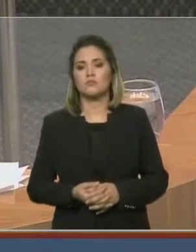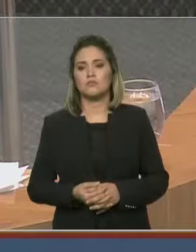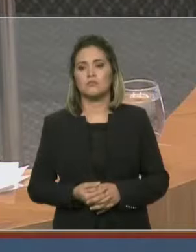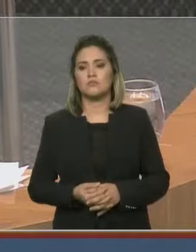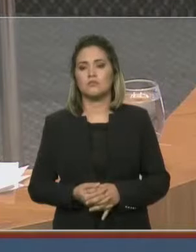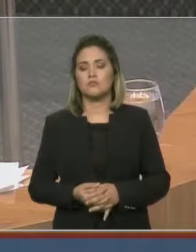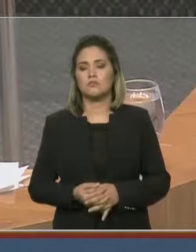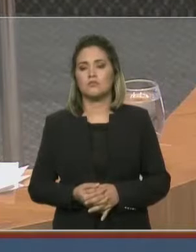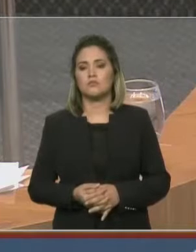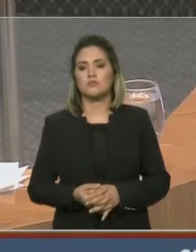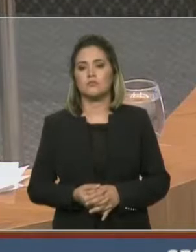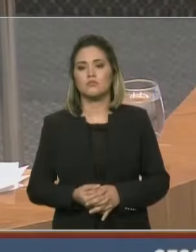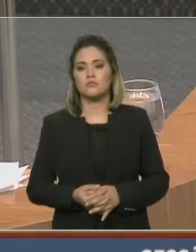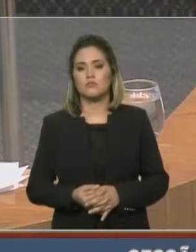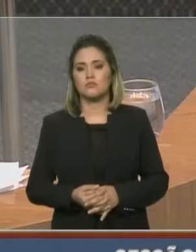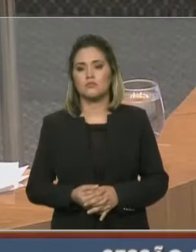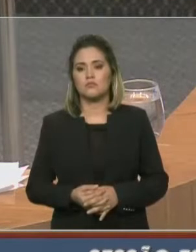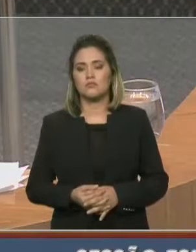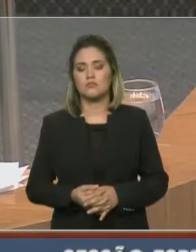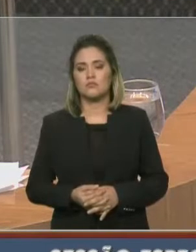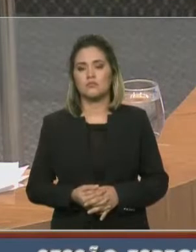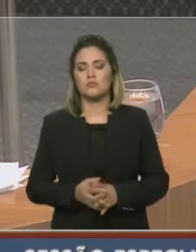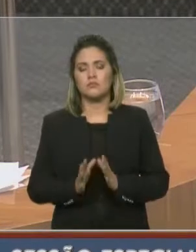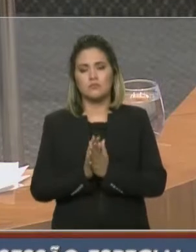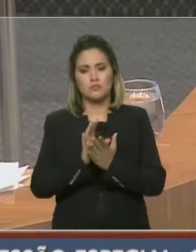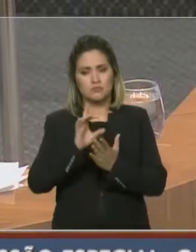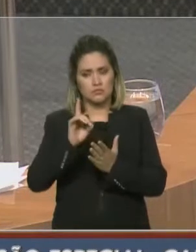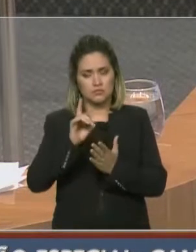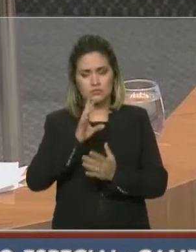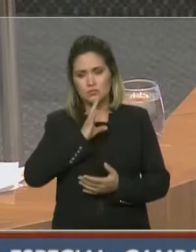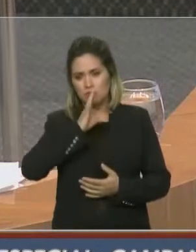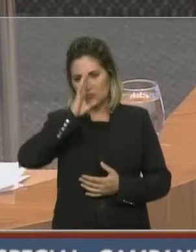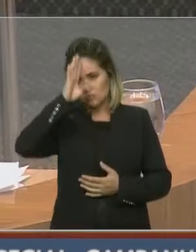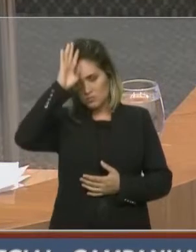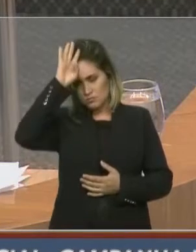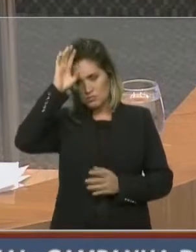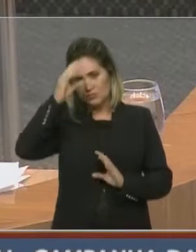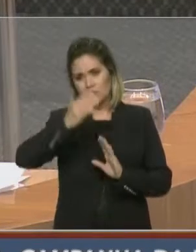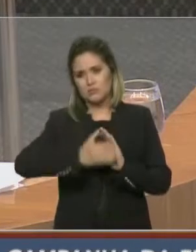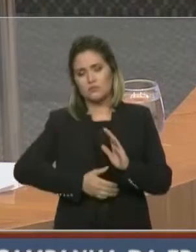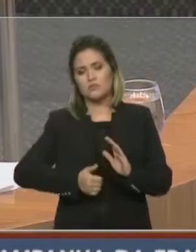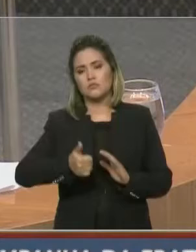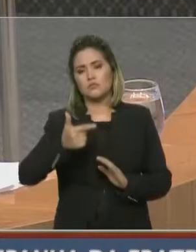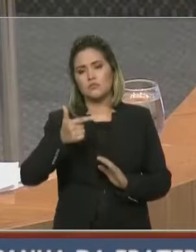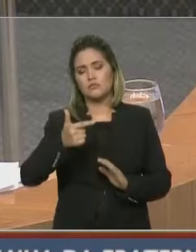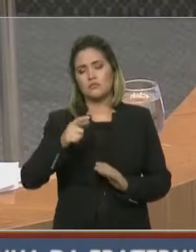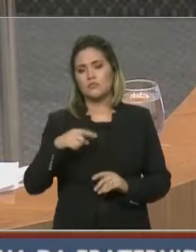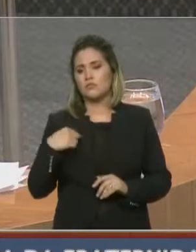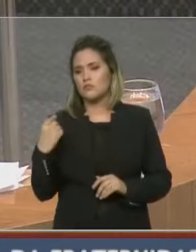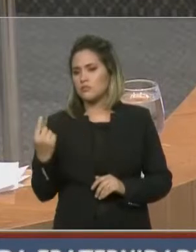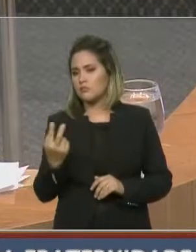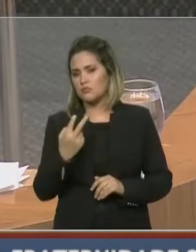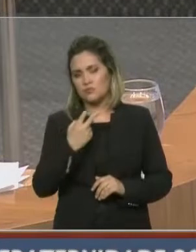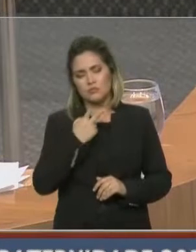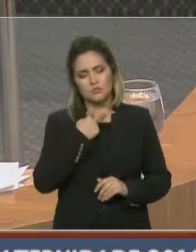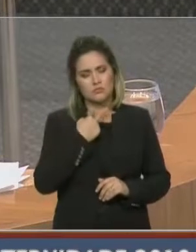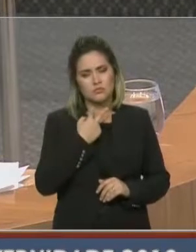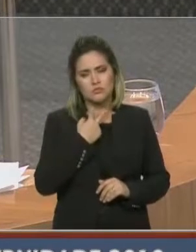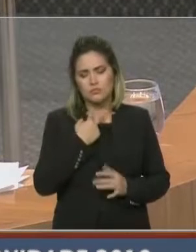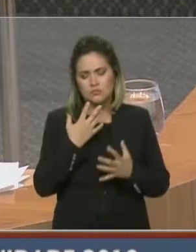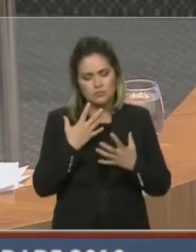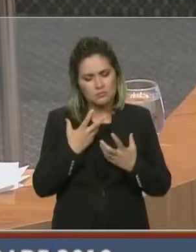em Romanos, no capítulo 12, que não nos conformemos com as